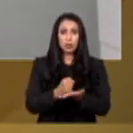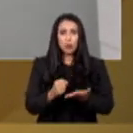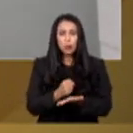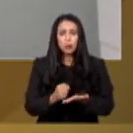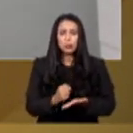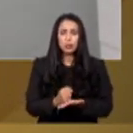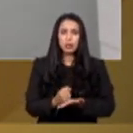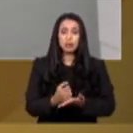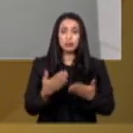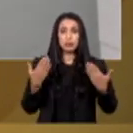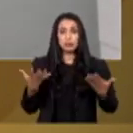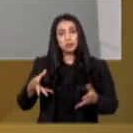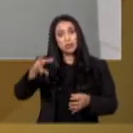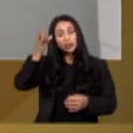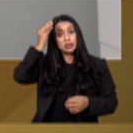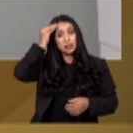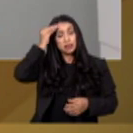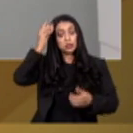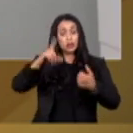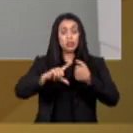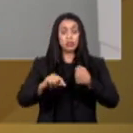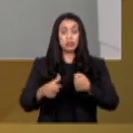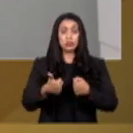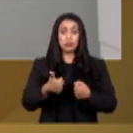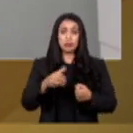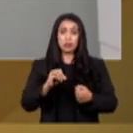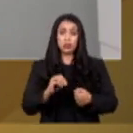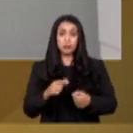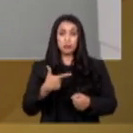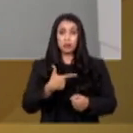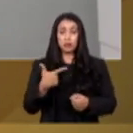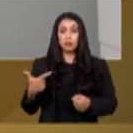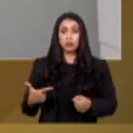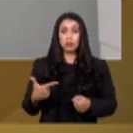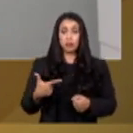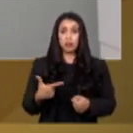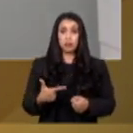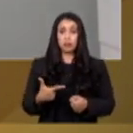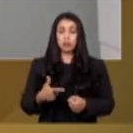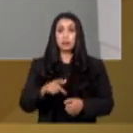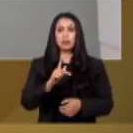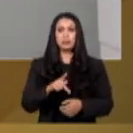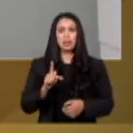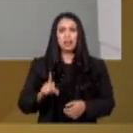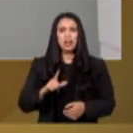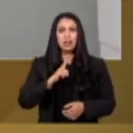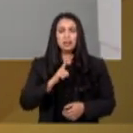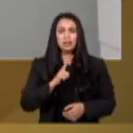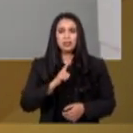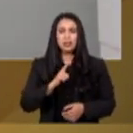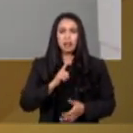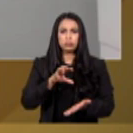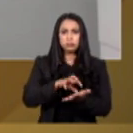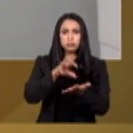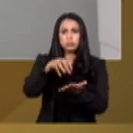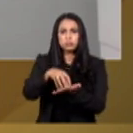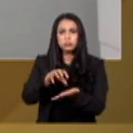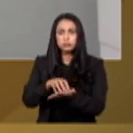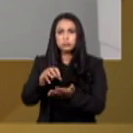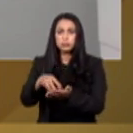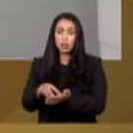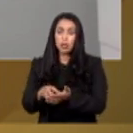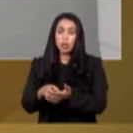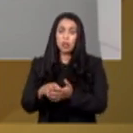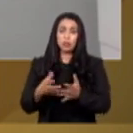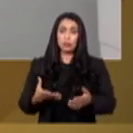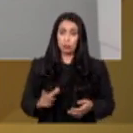nessas premissas excelentes intense do artigo 102 ah tá a decisão dos tribunais contra